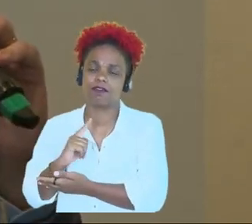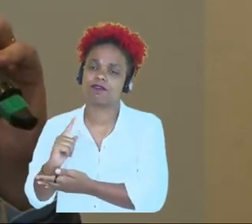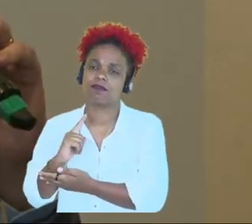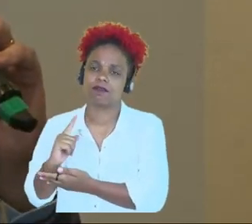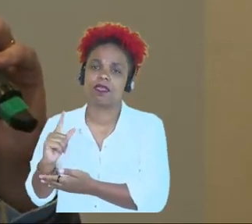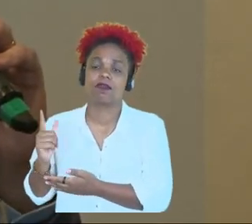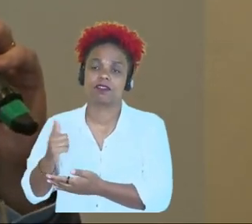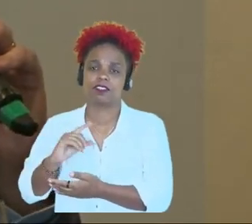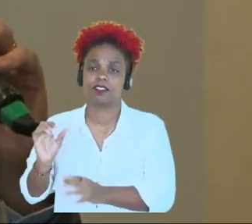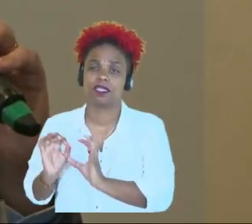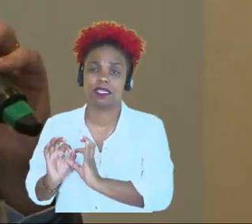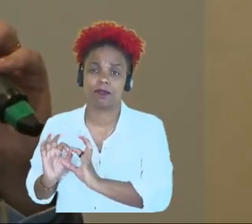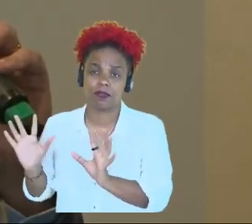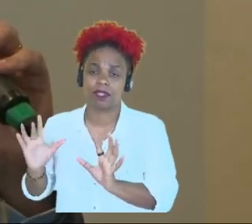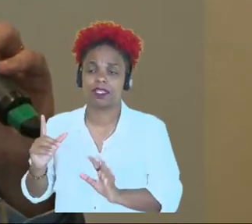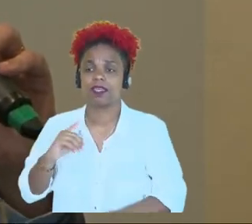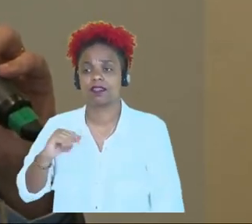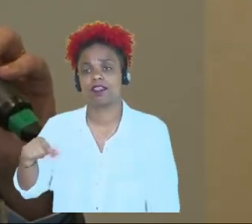majoritarista de democracia.